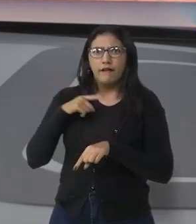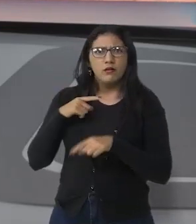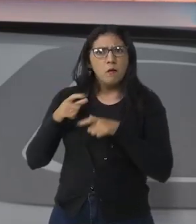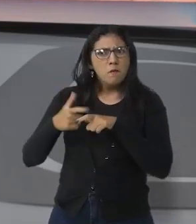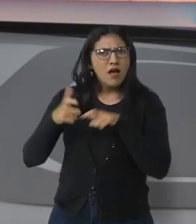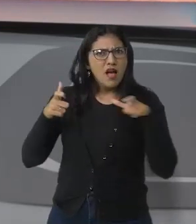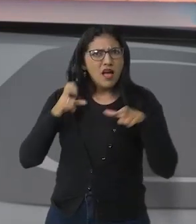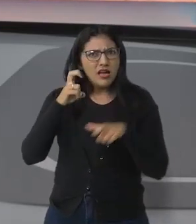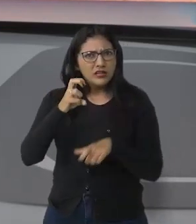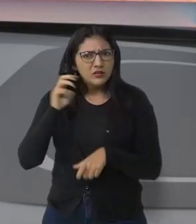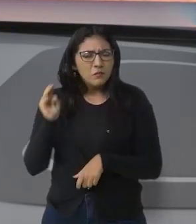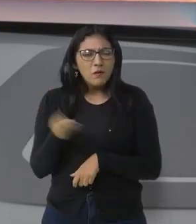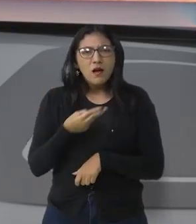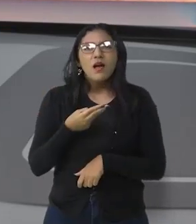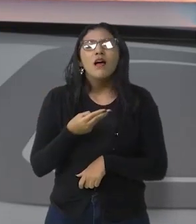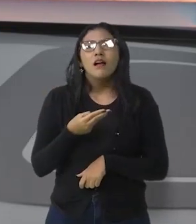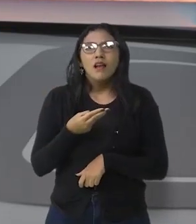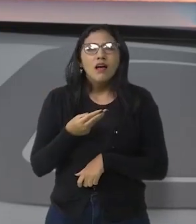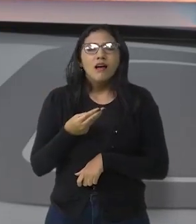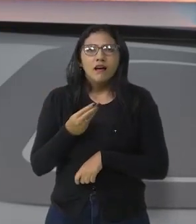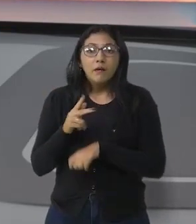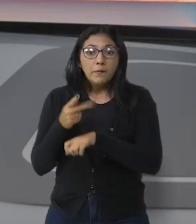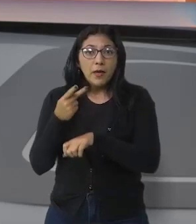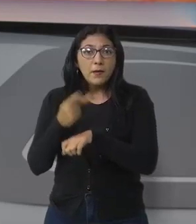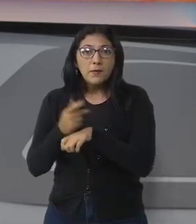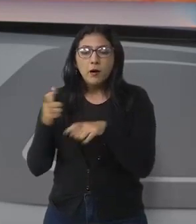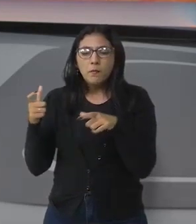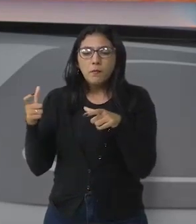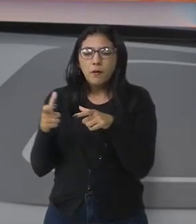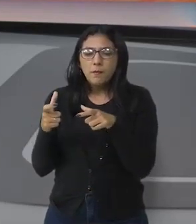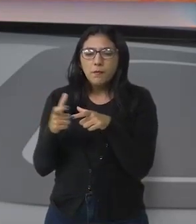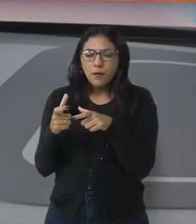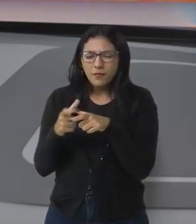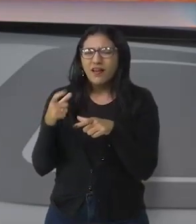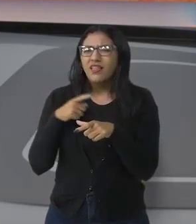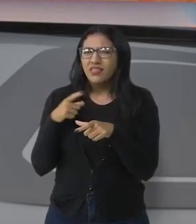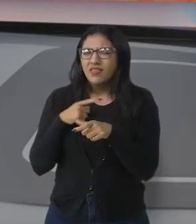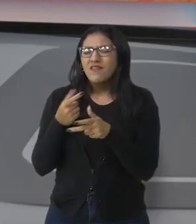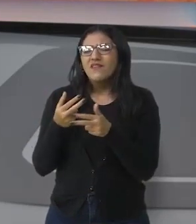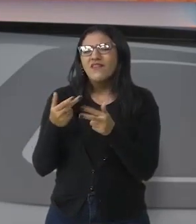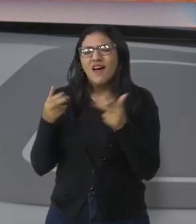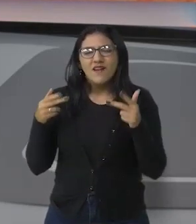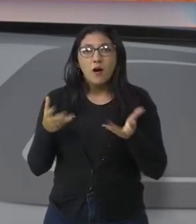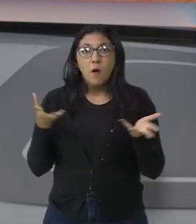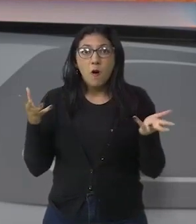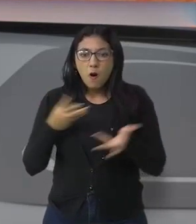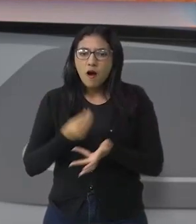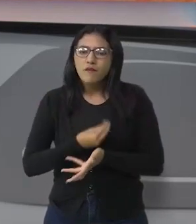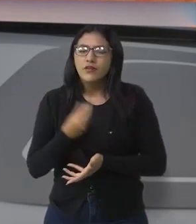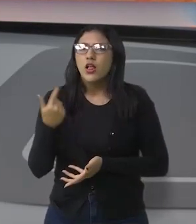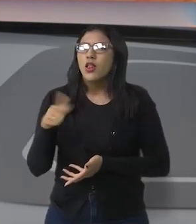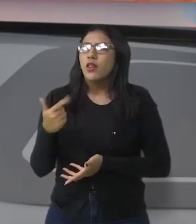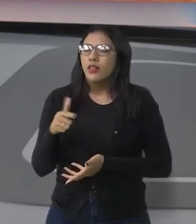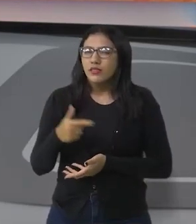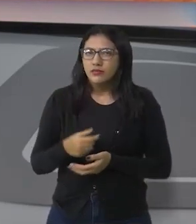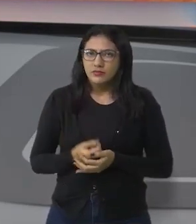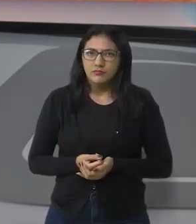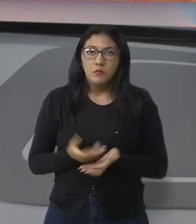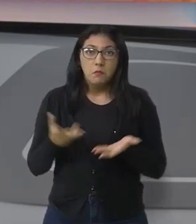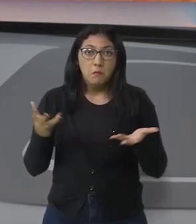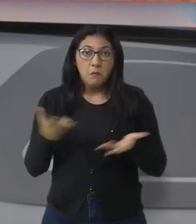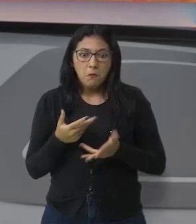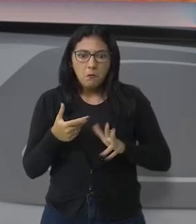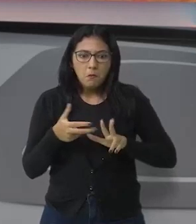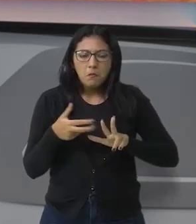5 milhões e fomos muitos extintos, né? Várias tribos hoje não existem mais. Tanto é que muitas das tribos que hoje é